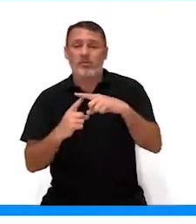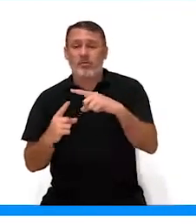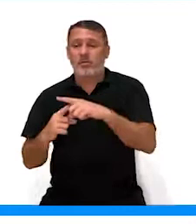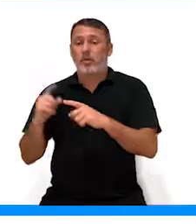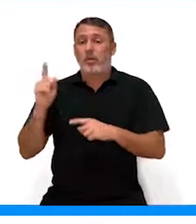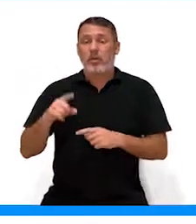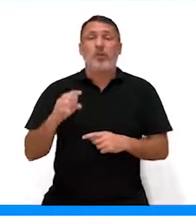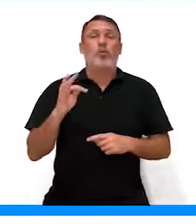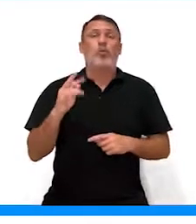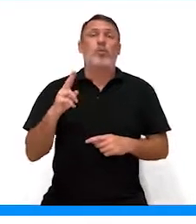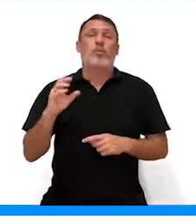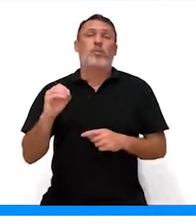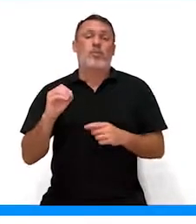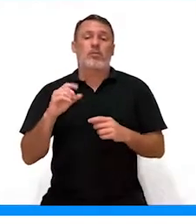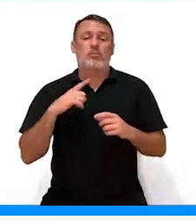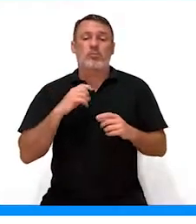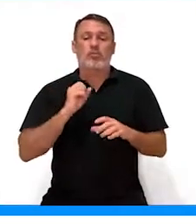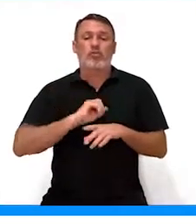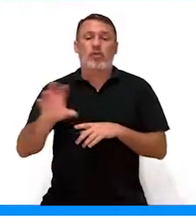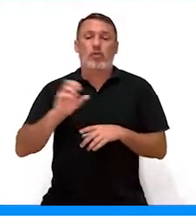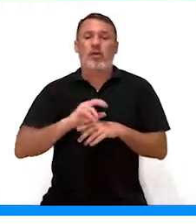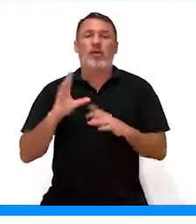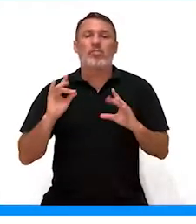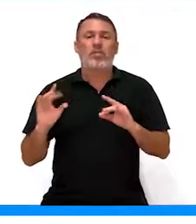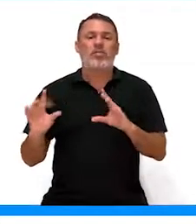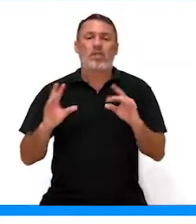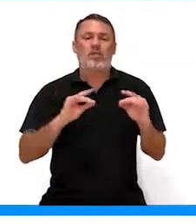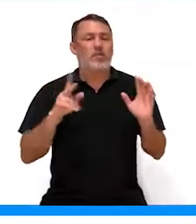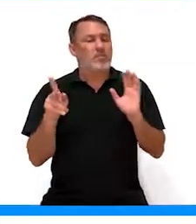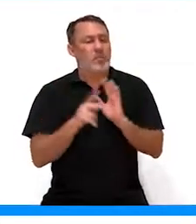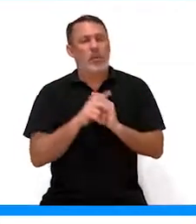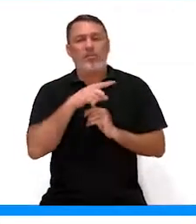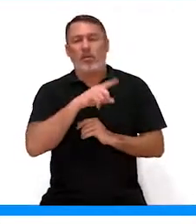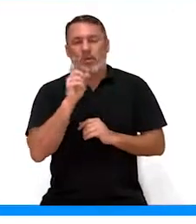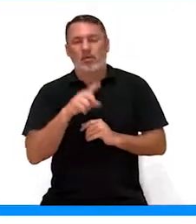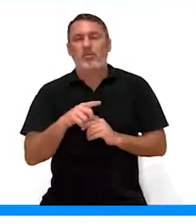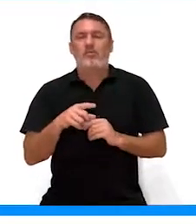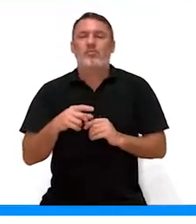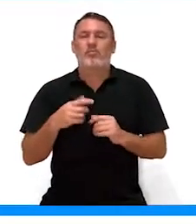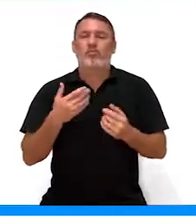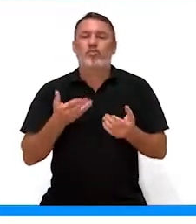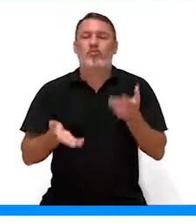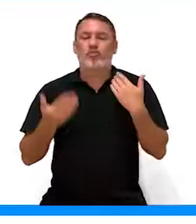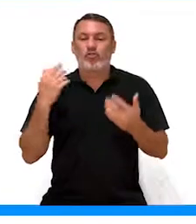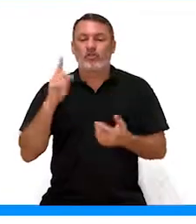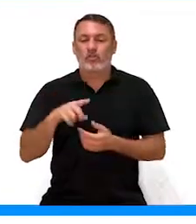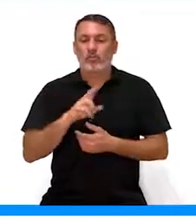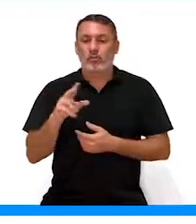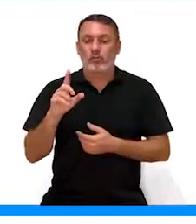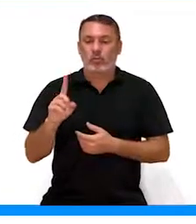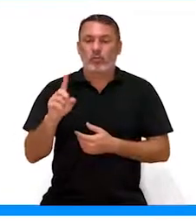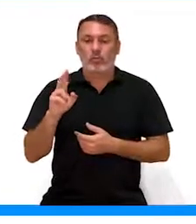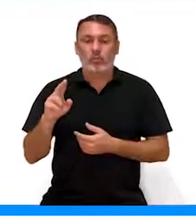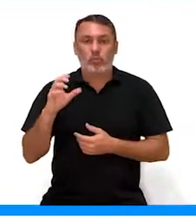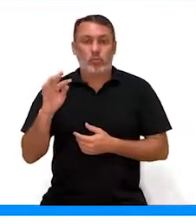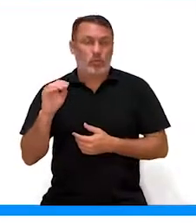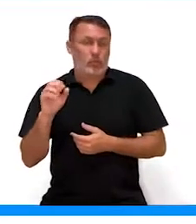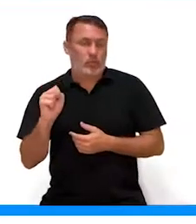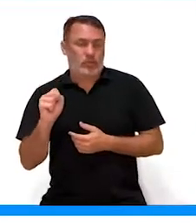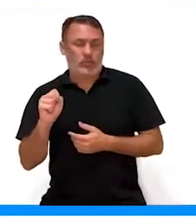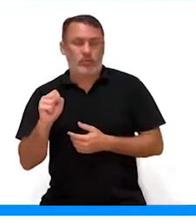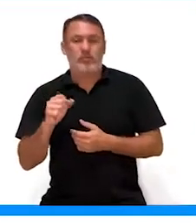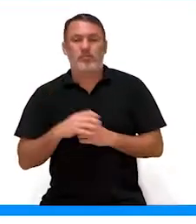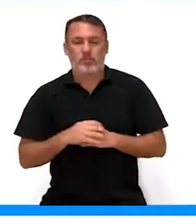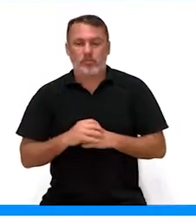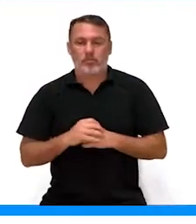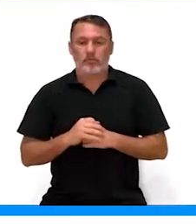né? Então, elas vão ser formadas pelo adenômero, que é onde vai ter a produção dessa secreção, e pelo ducto, que é o